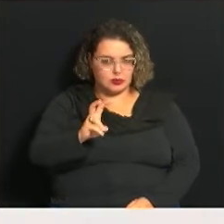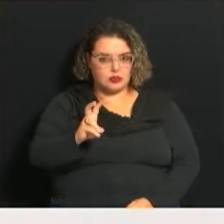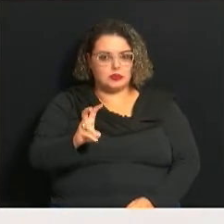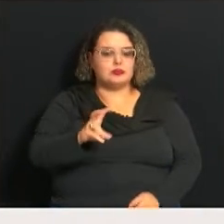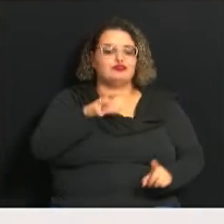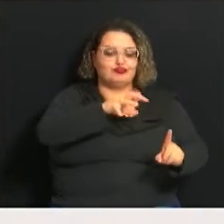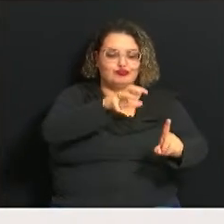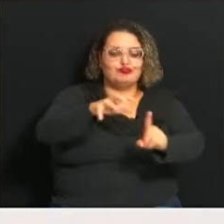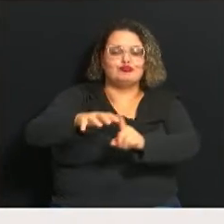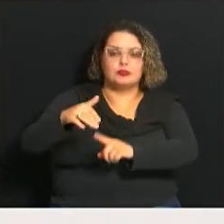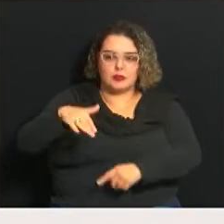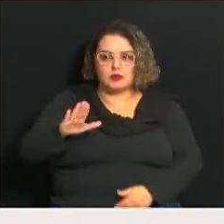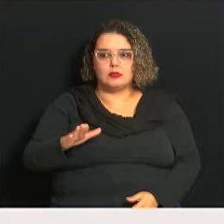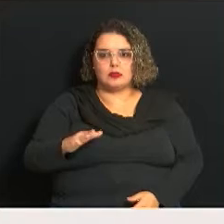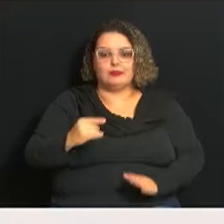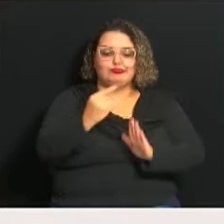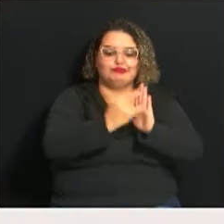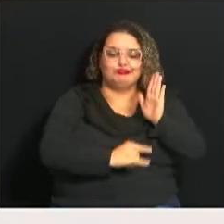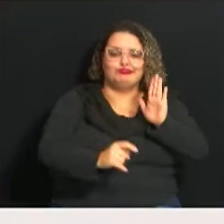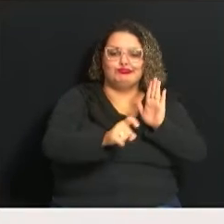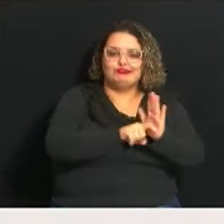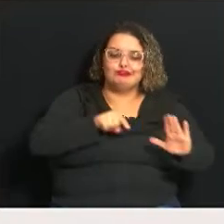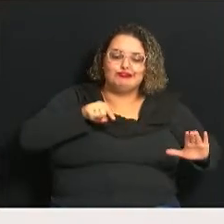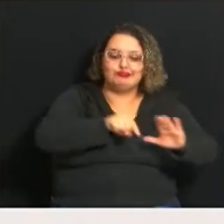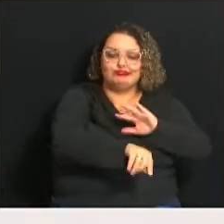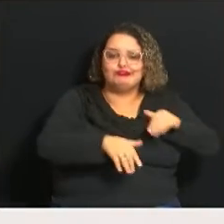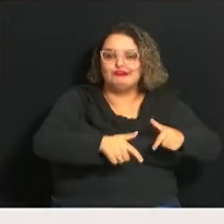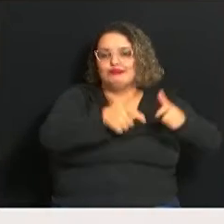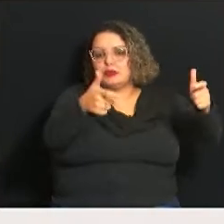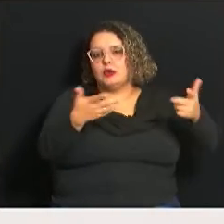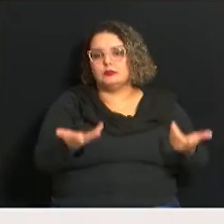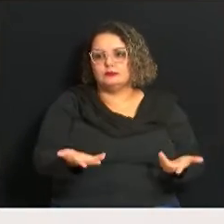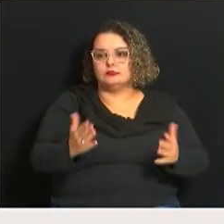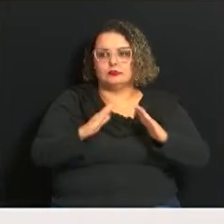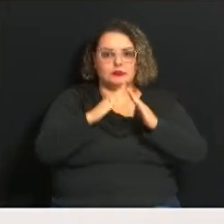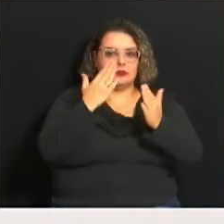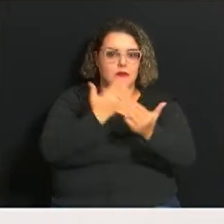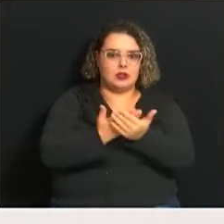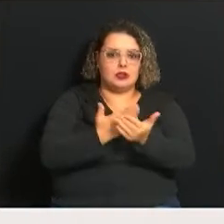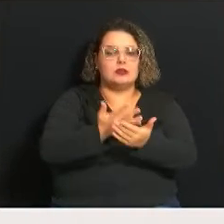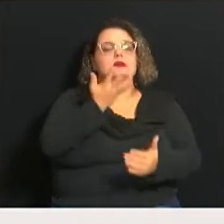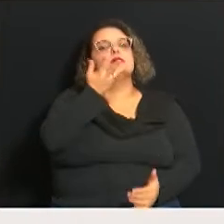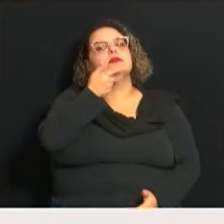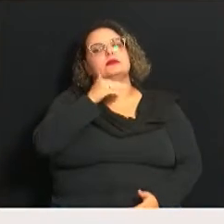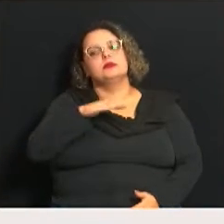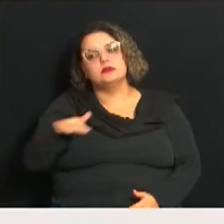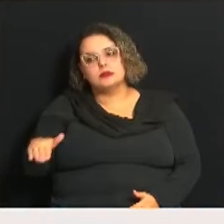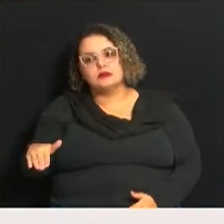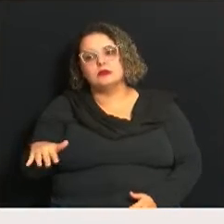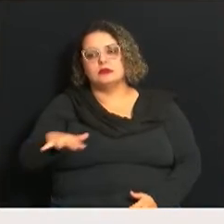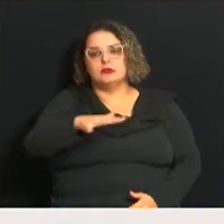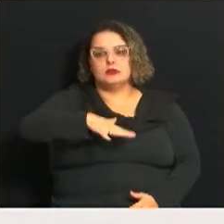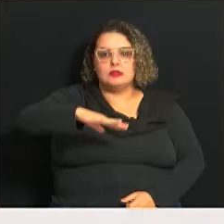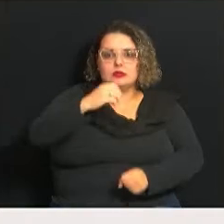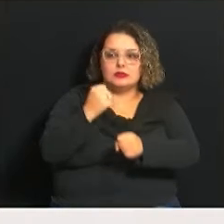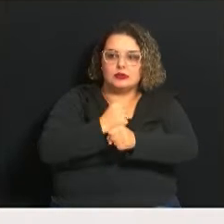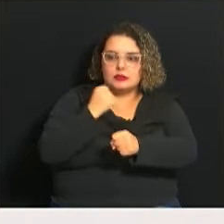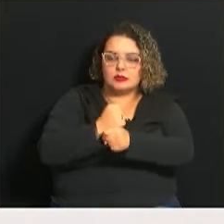aí pelo excesso de burocracia, né? Escolas infantis, setor da